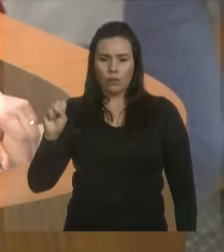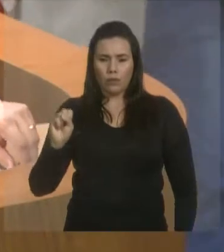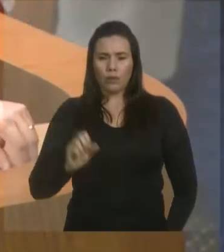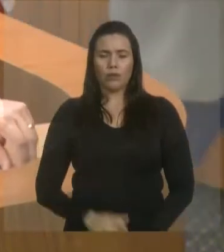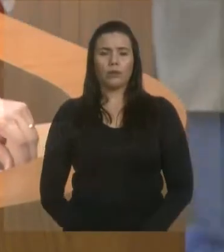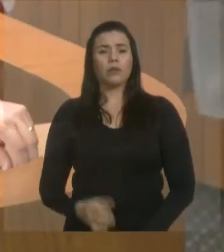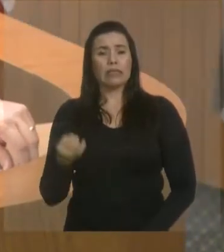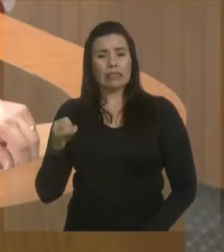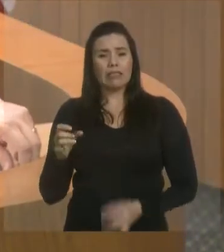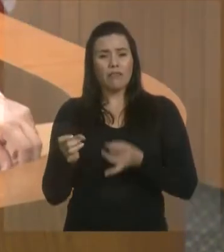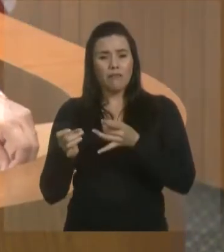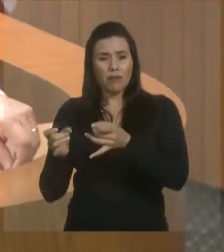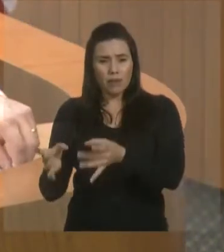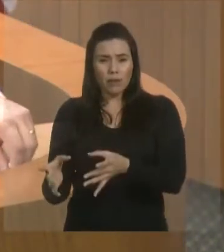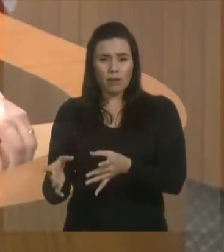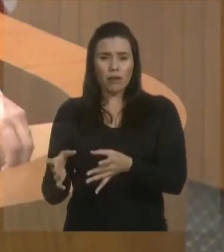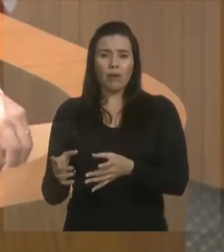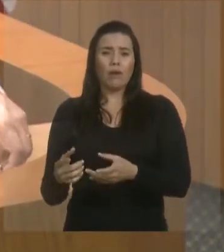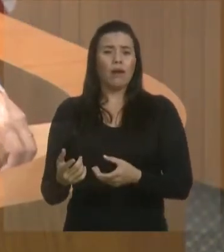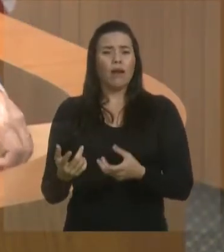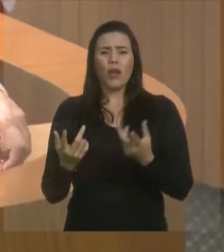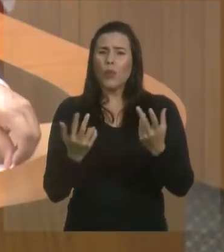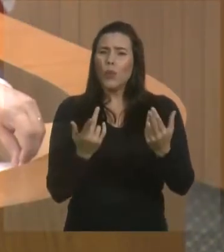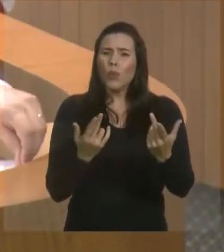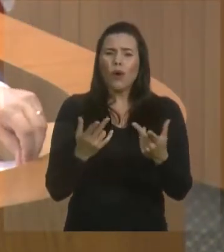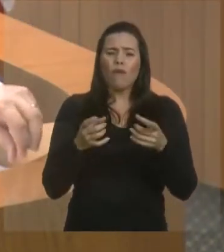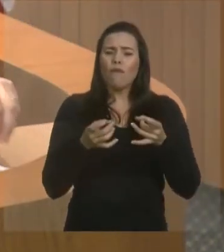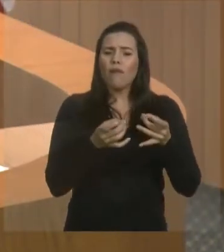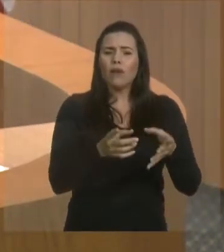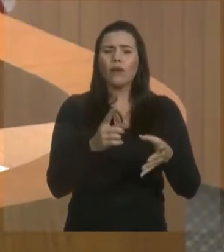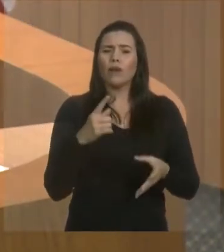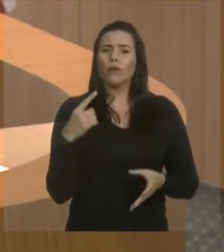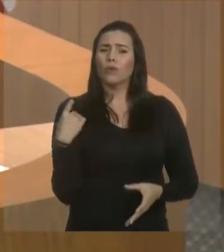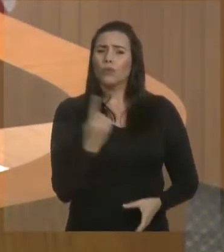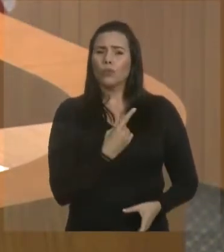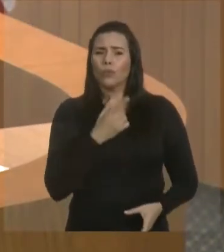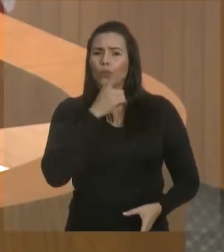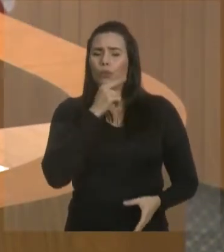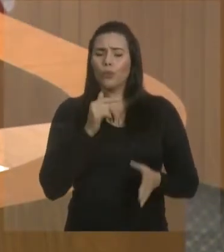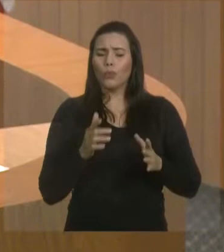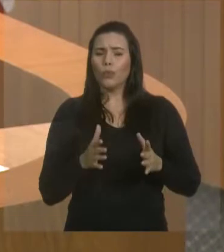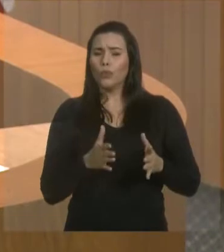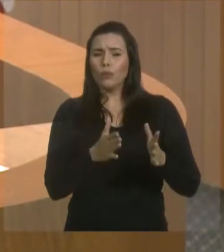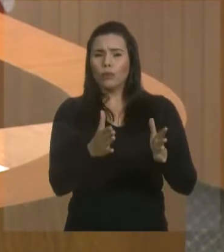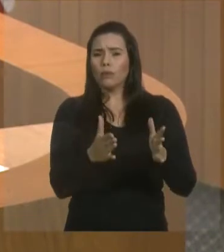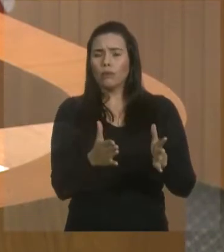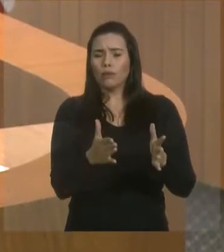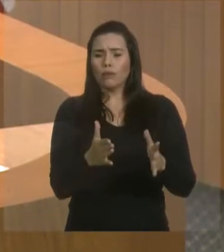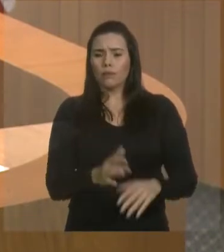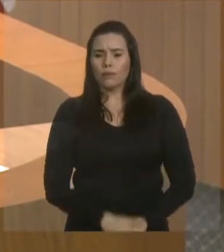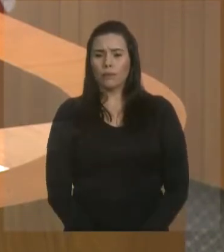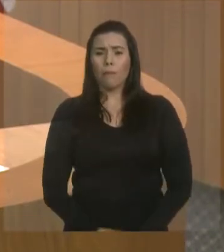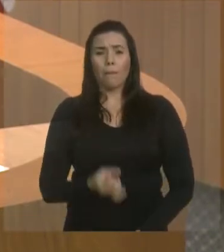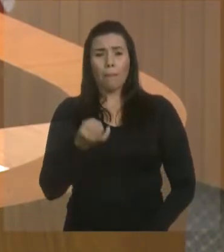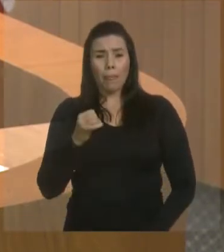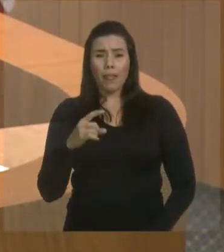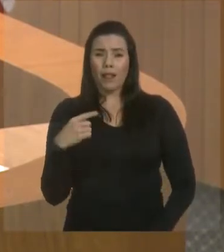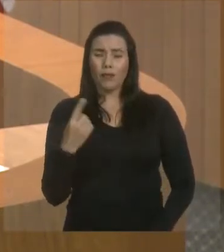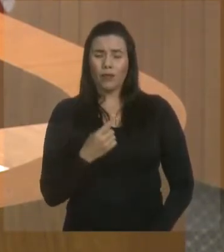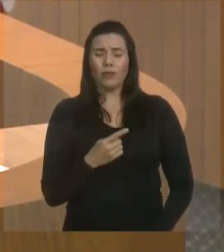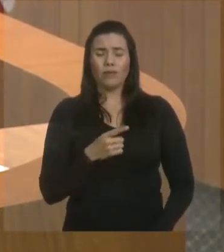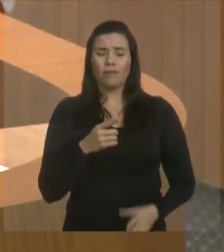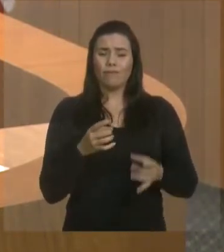das hidrelétricas componentes do sistema. E, privatizando os rios, nós temos